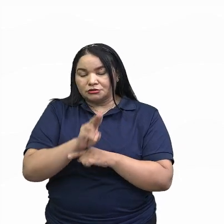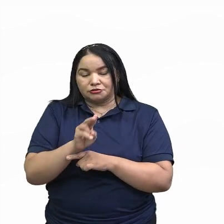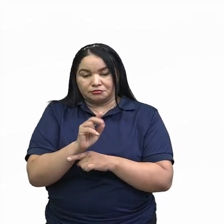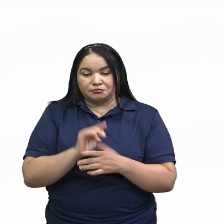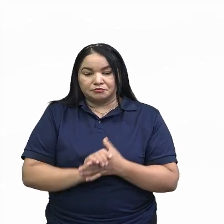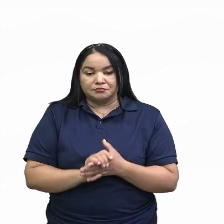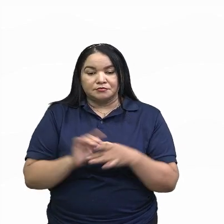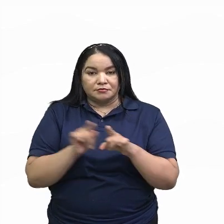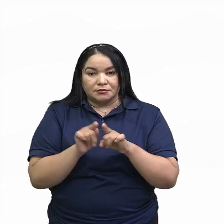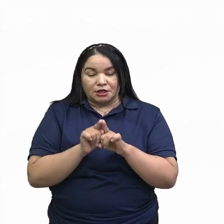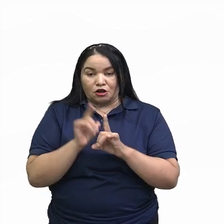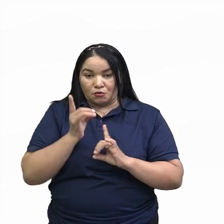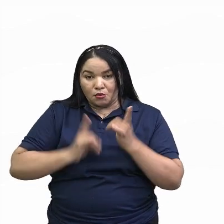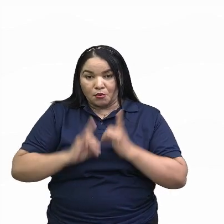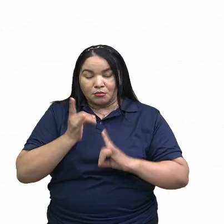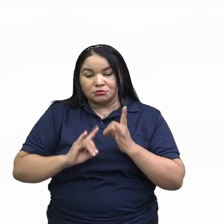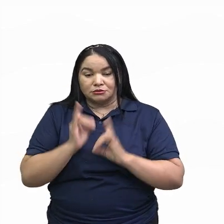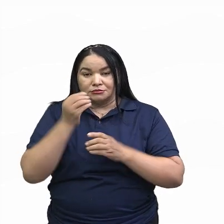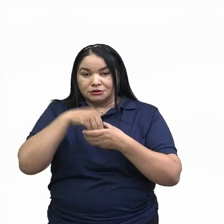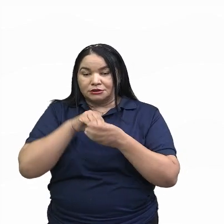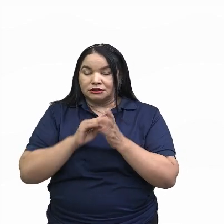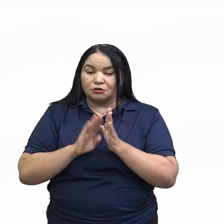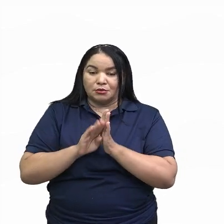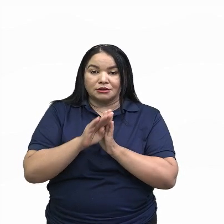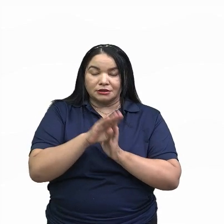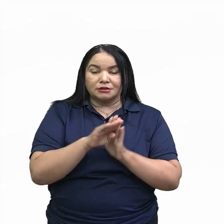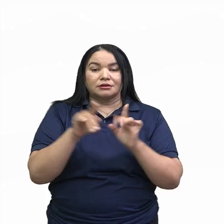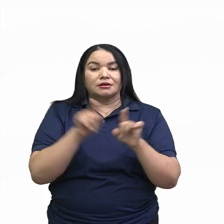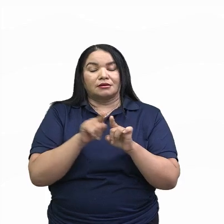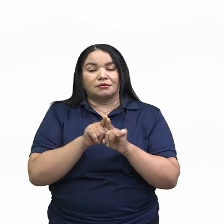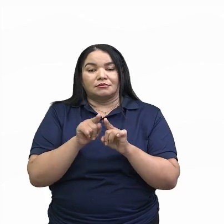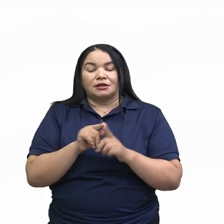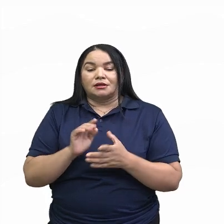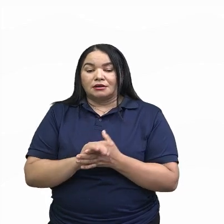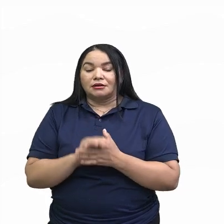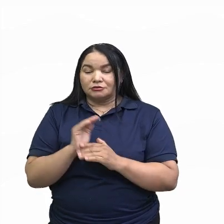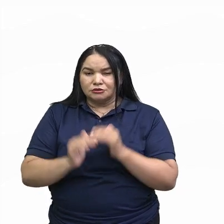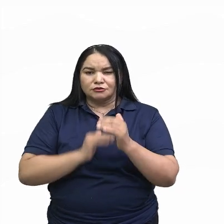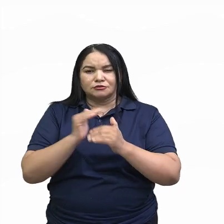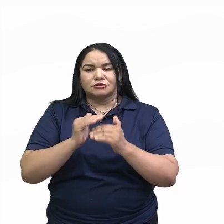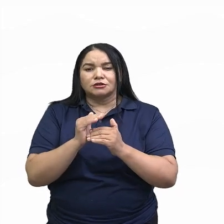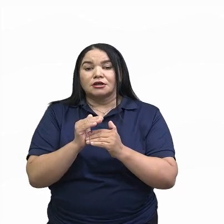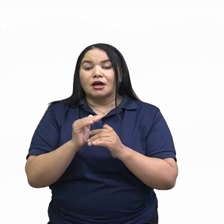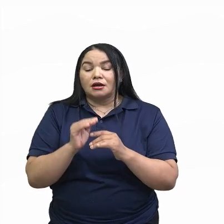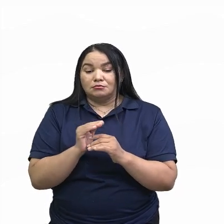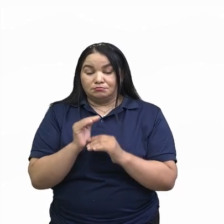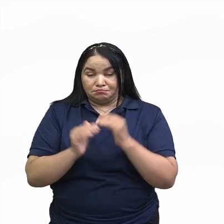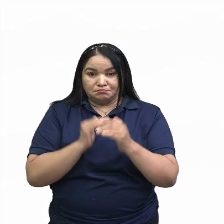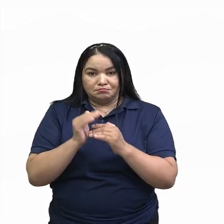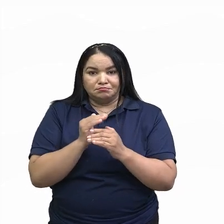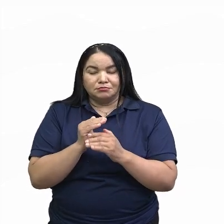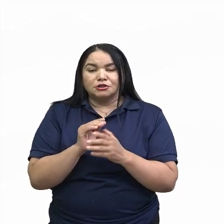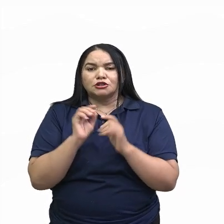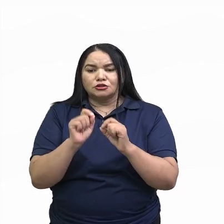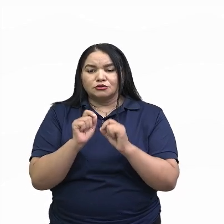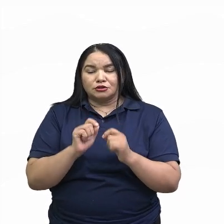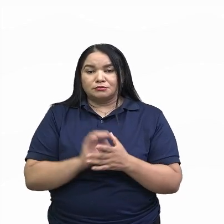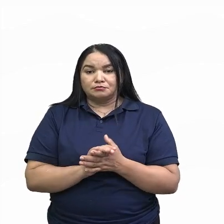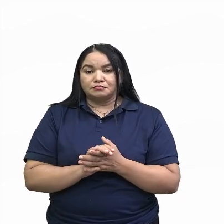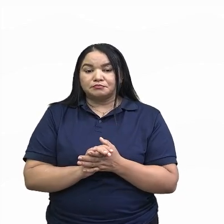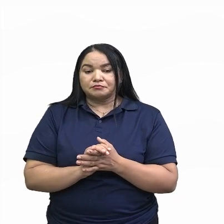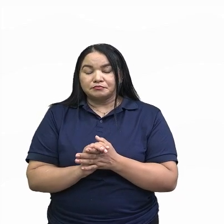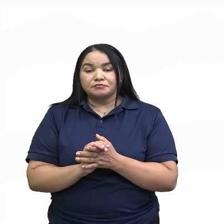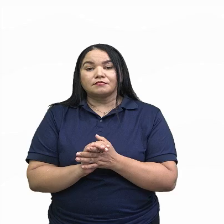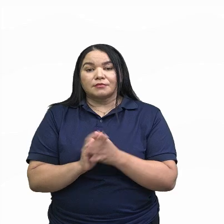aí esse hormônio foi colocado em bactérias e as bactérias elas vão se reproduzindo. E nesse processo de reprodução ocorre a produção